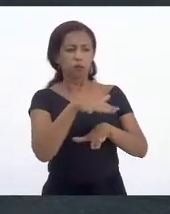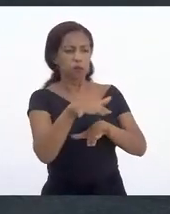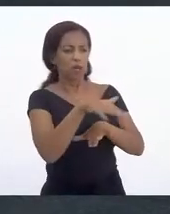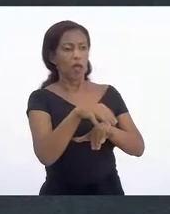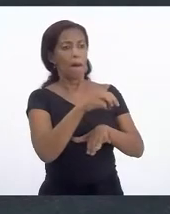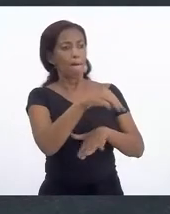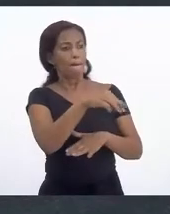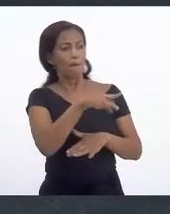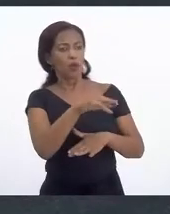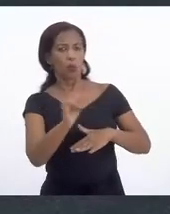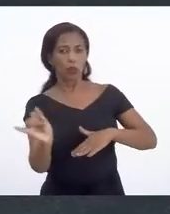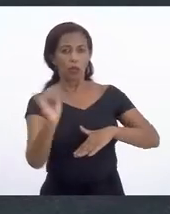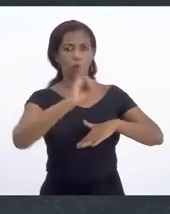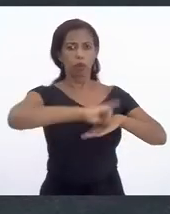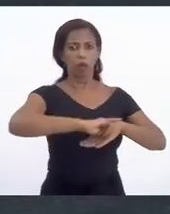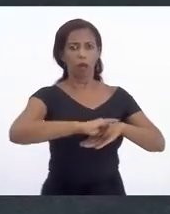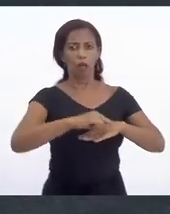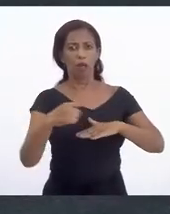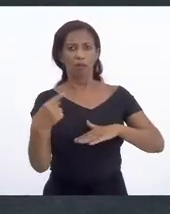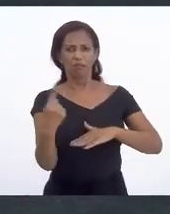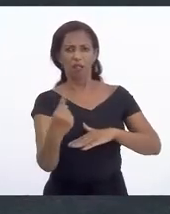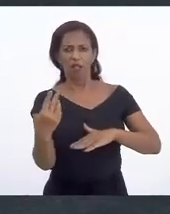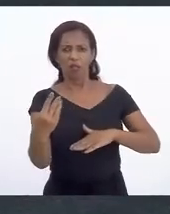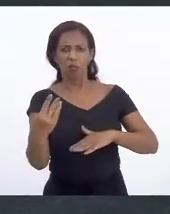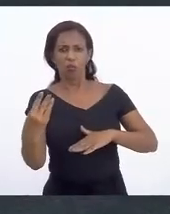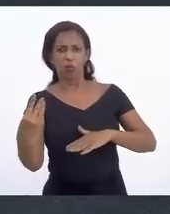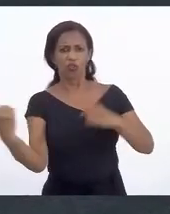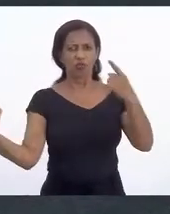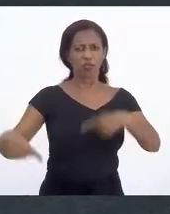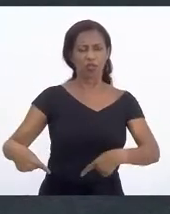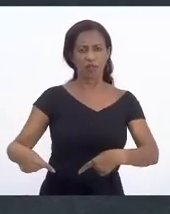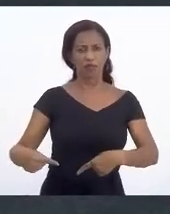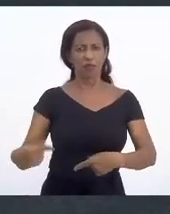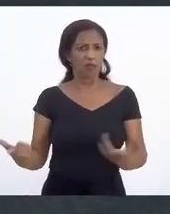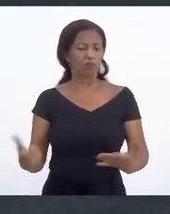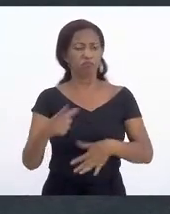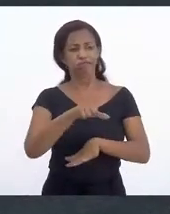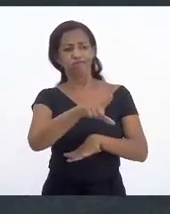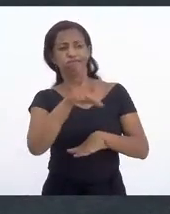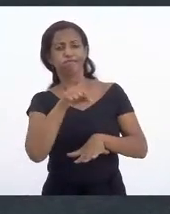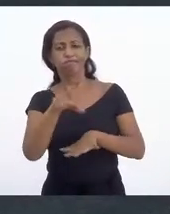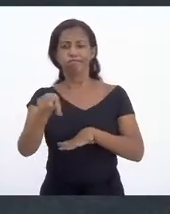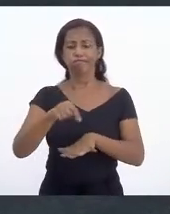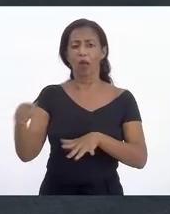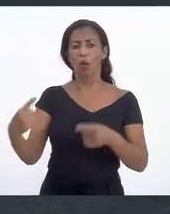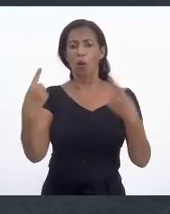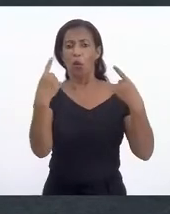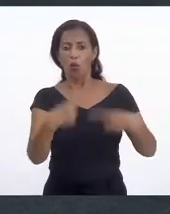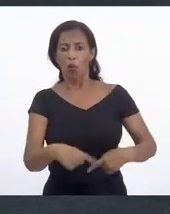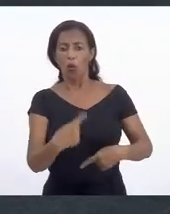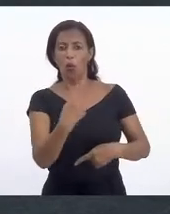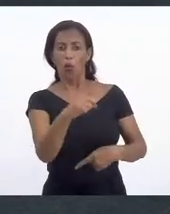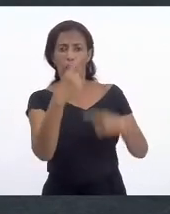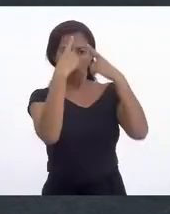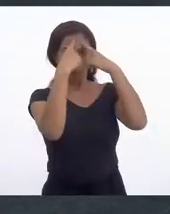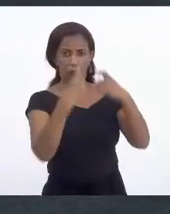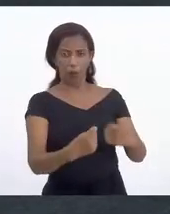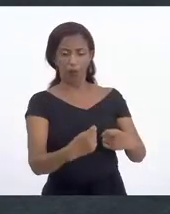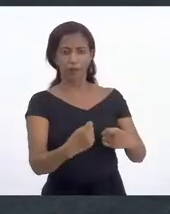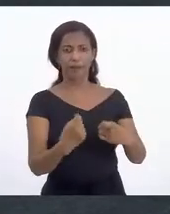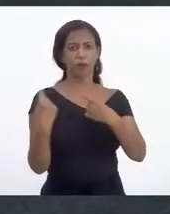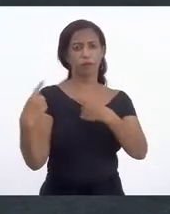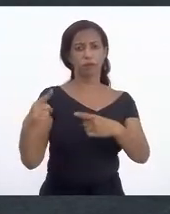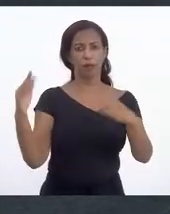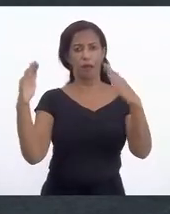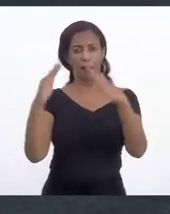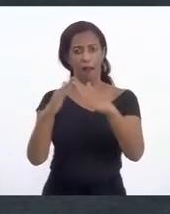quatro grandes desafios, deputado Luiz Paulo, certamente a gente elencaria o desafio do combate à violência, da habitação,